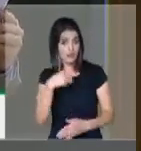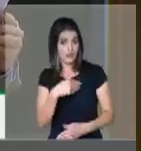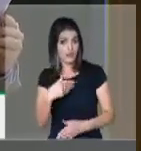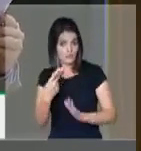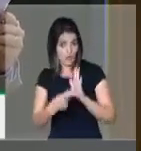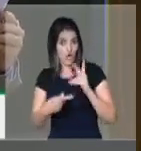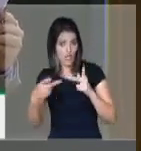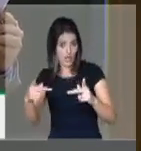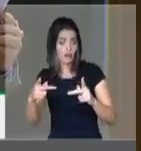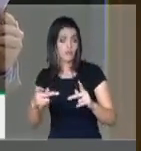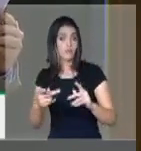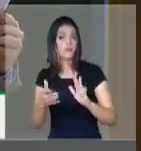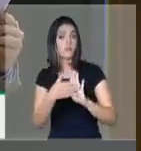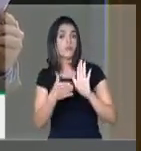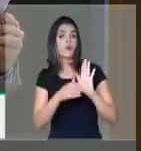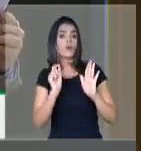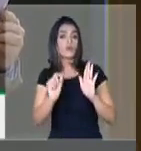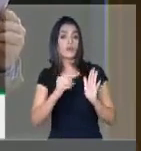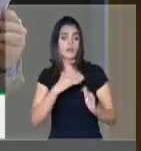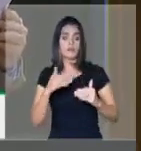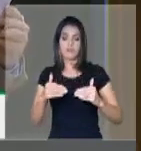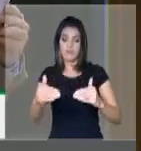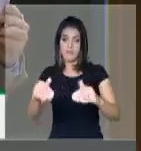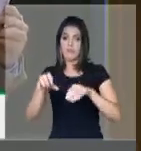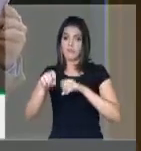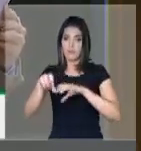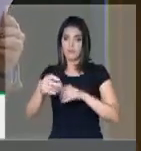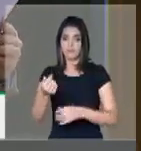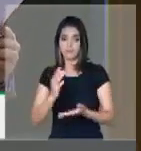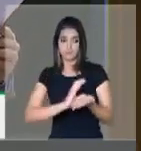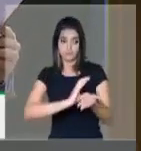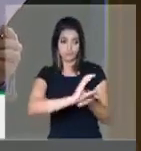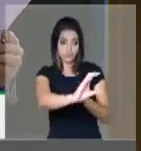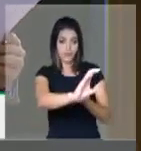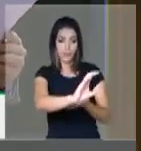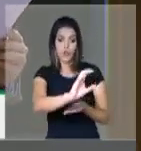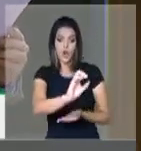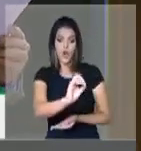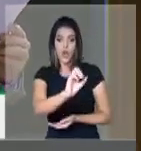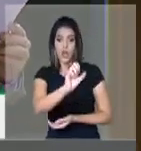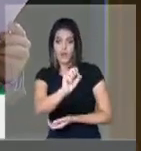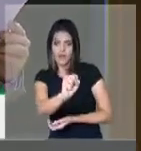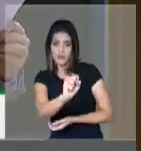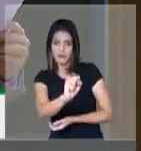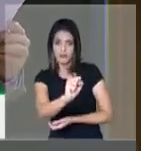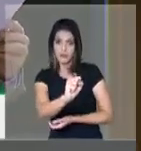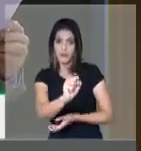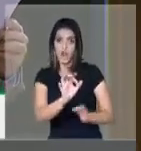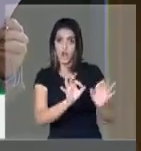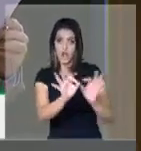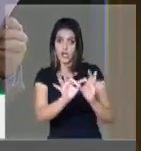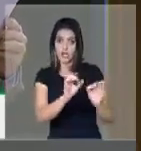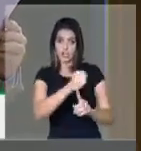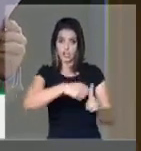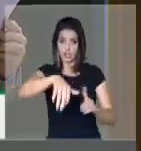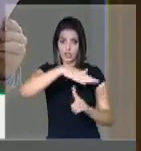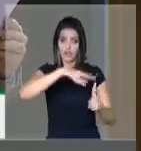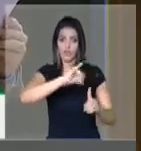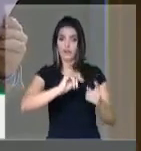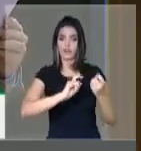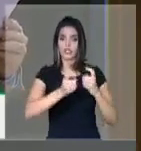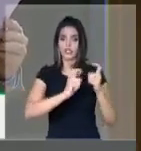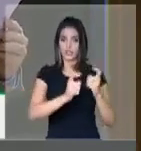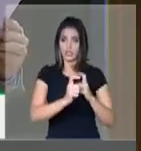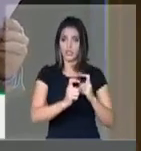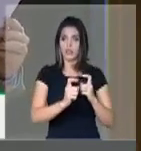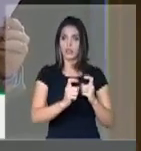MEC passe os recursos públicos para as organizações sociais, OSs, que farão a gestão